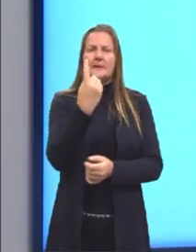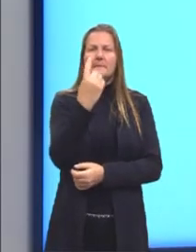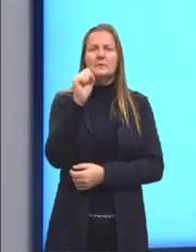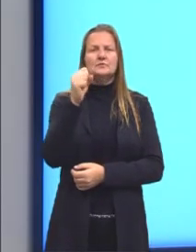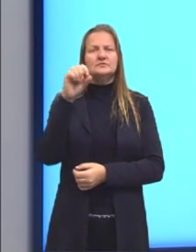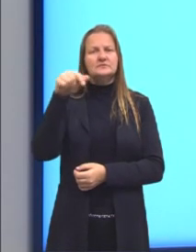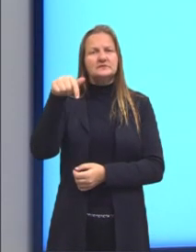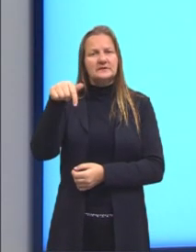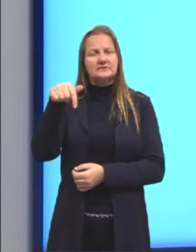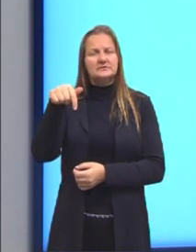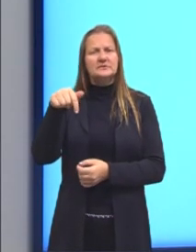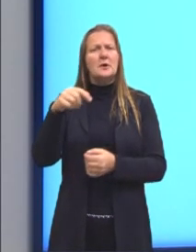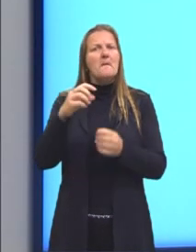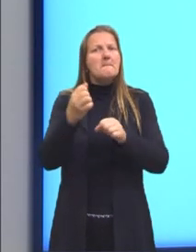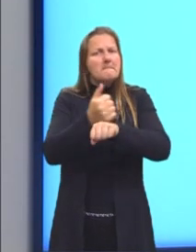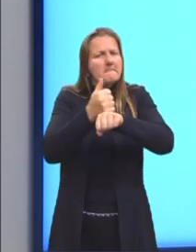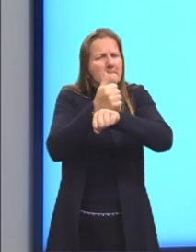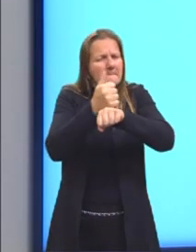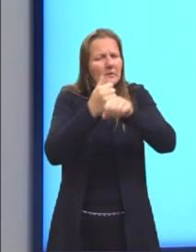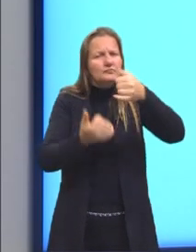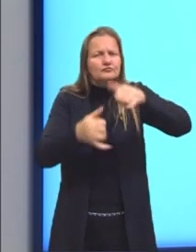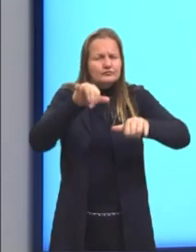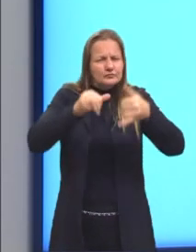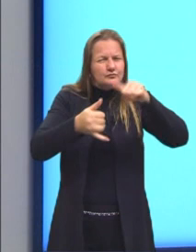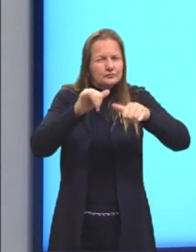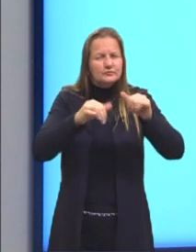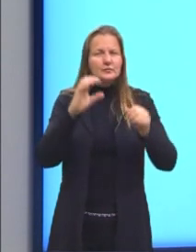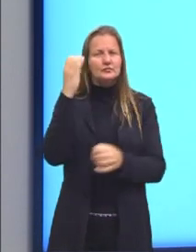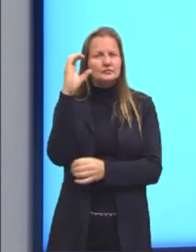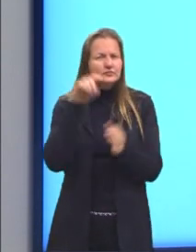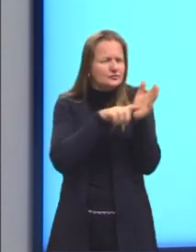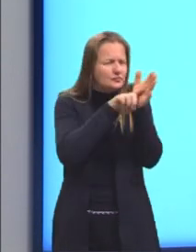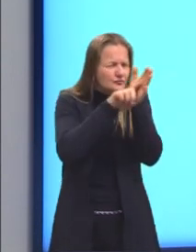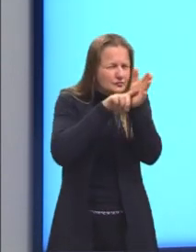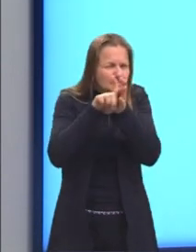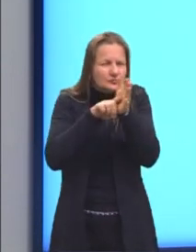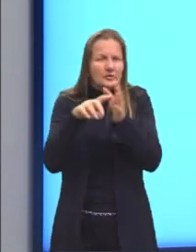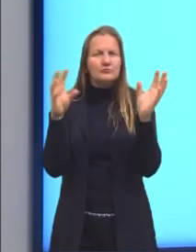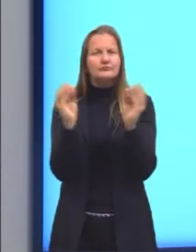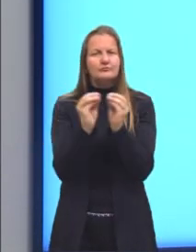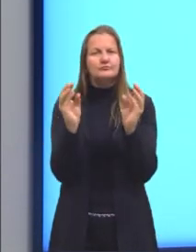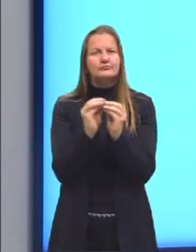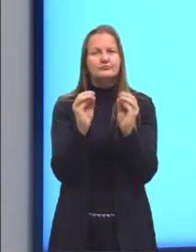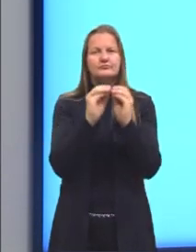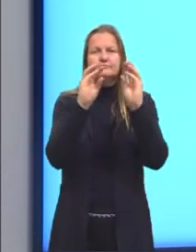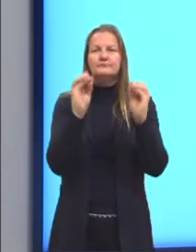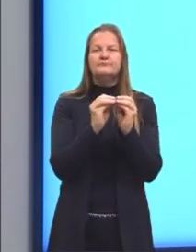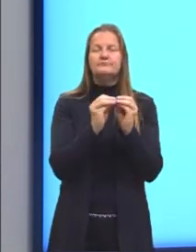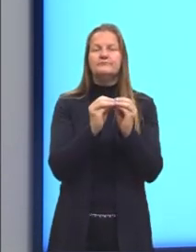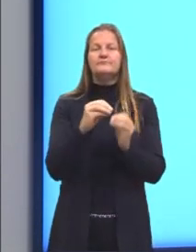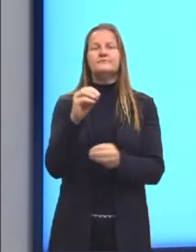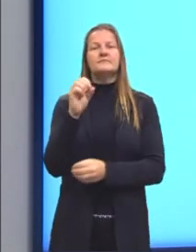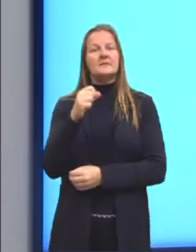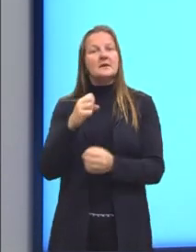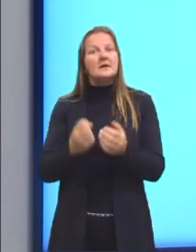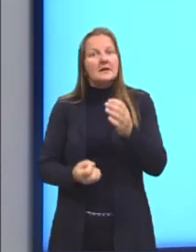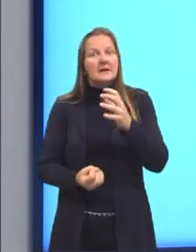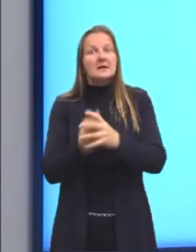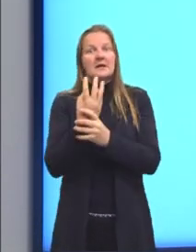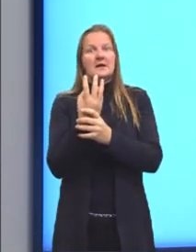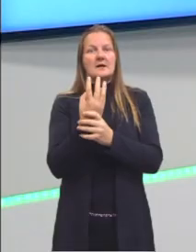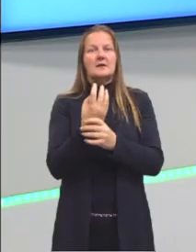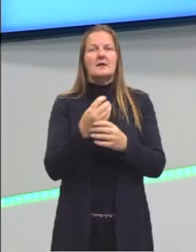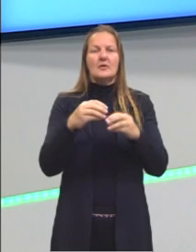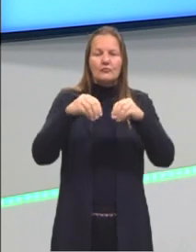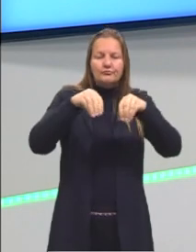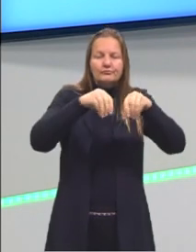partir desta data vários químicos vários cientistas começaram sintetizar compostos orgânicos Descobriram que conseguiriam se